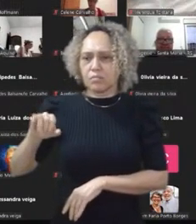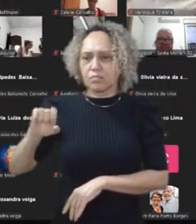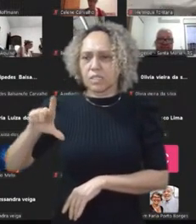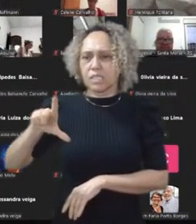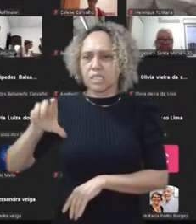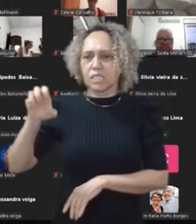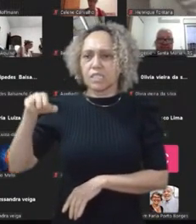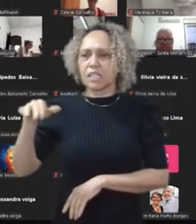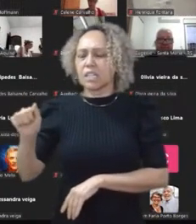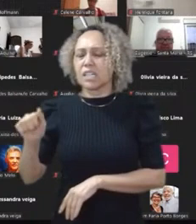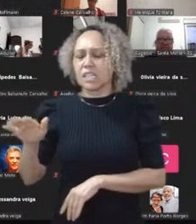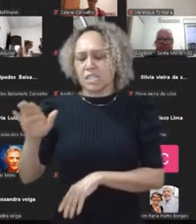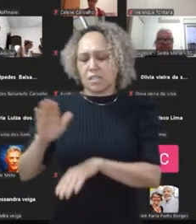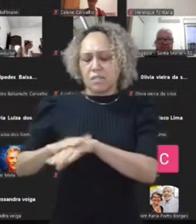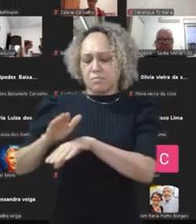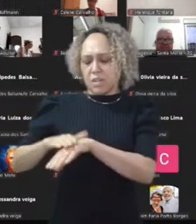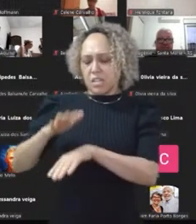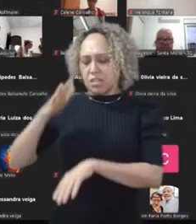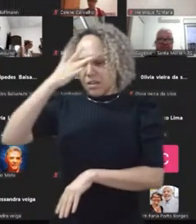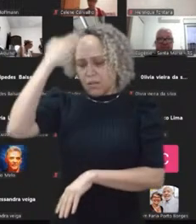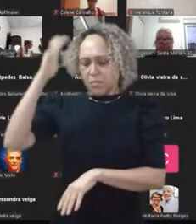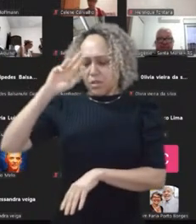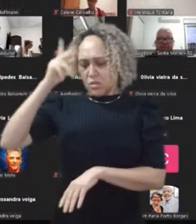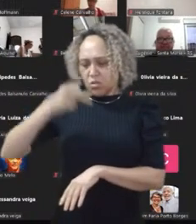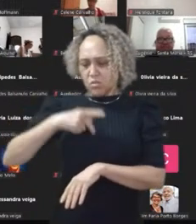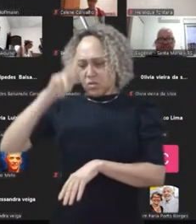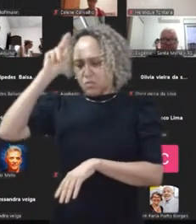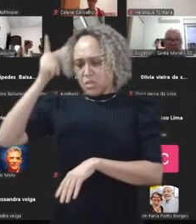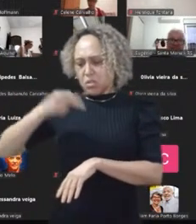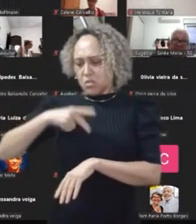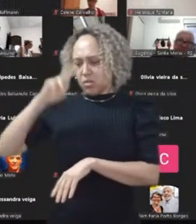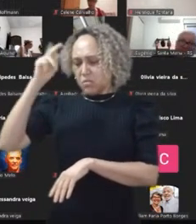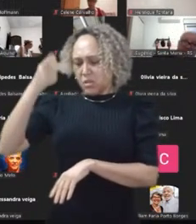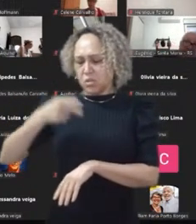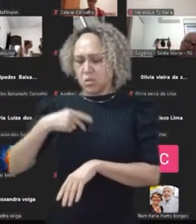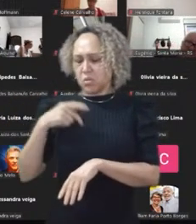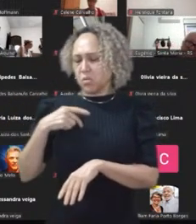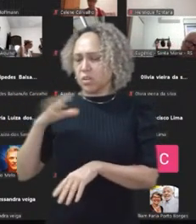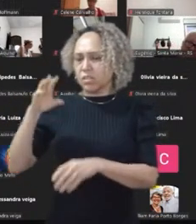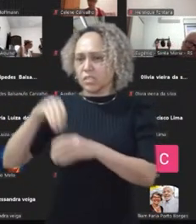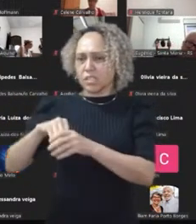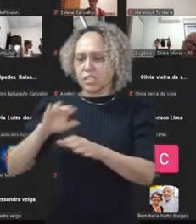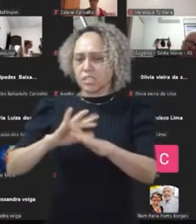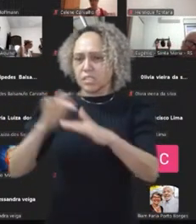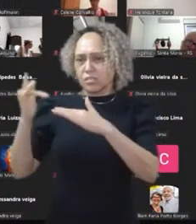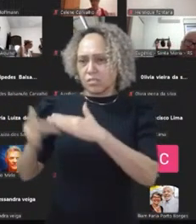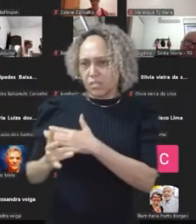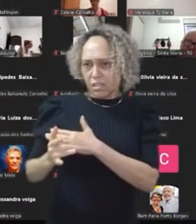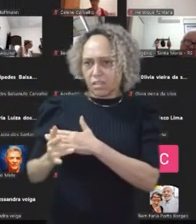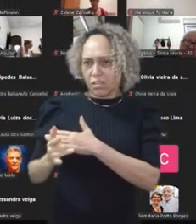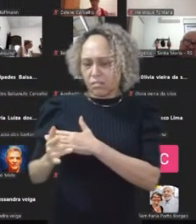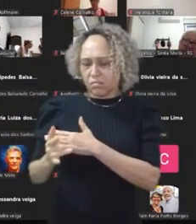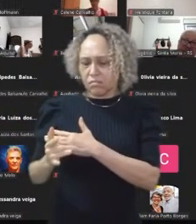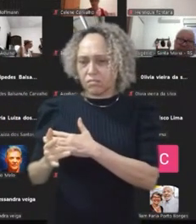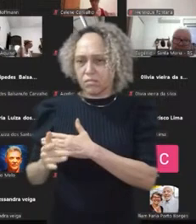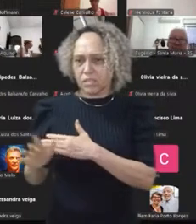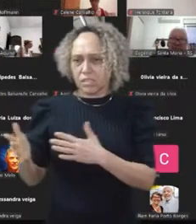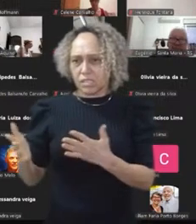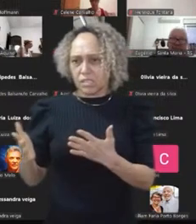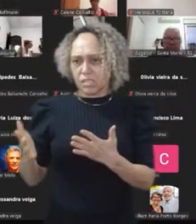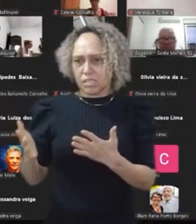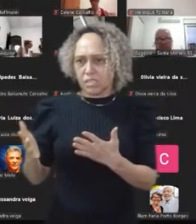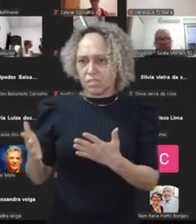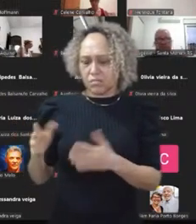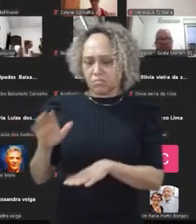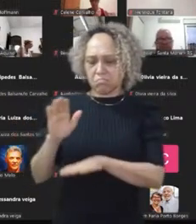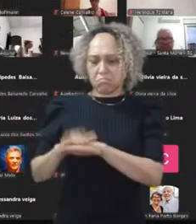hiper personalismo das redes sociais Resumindo de algo que fica todo mundo consegue entender de uma forma alo intuitiva você ter um